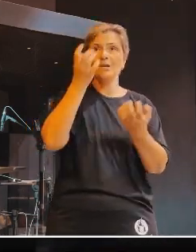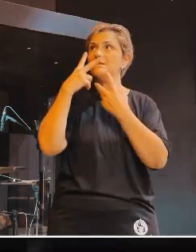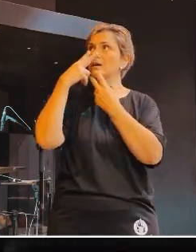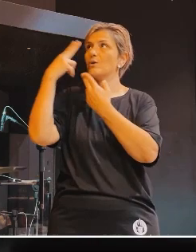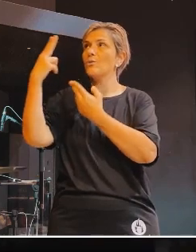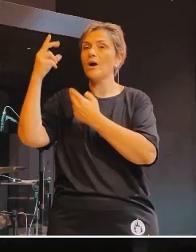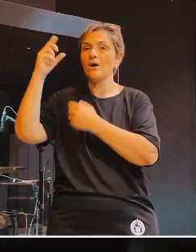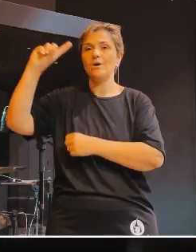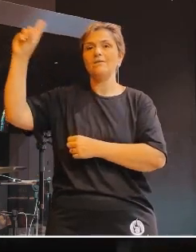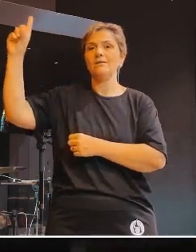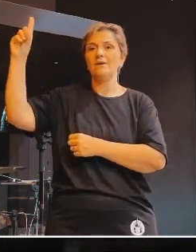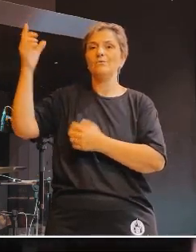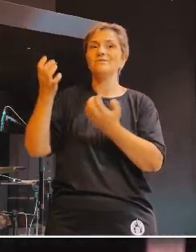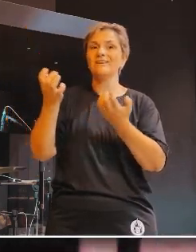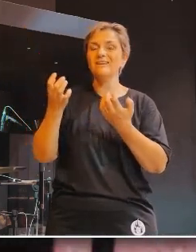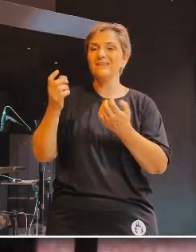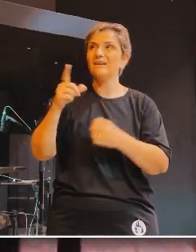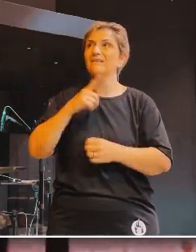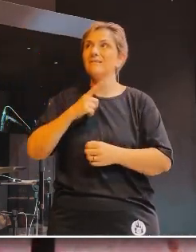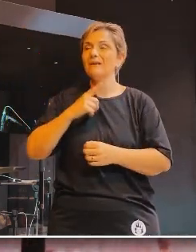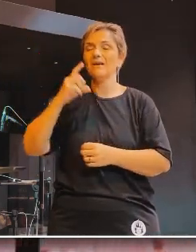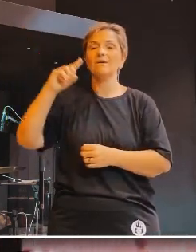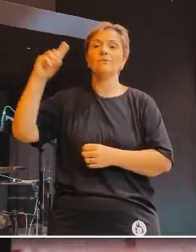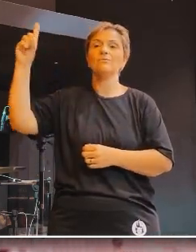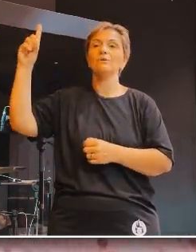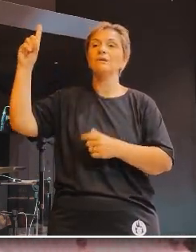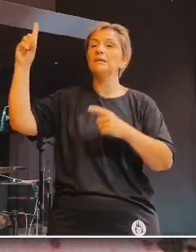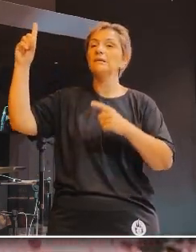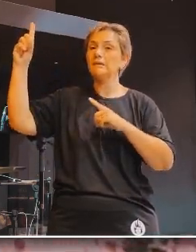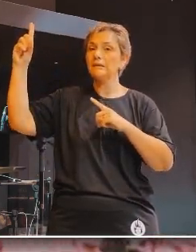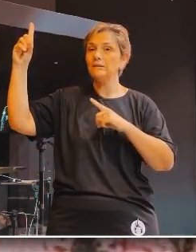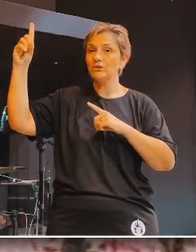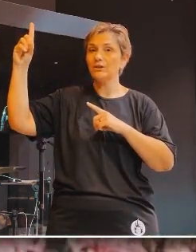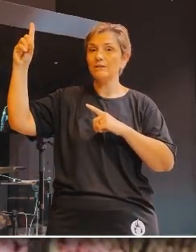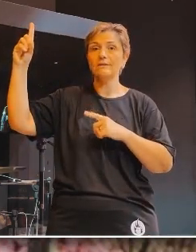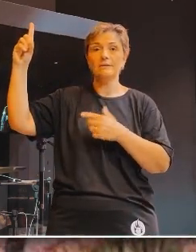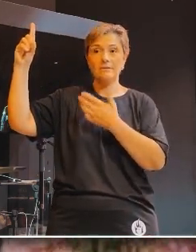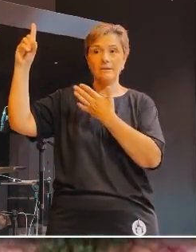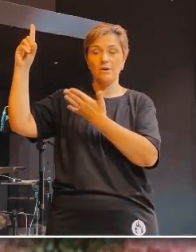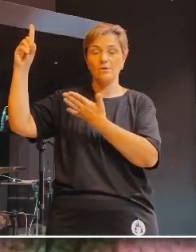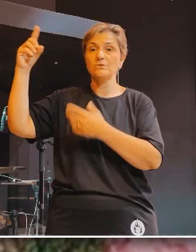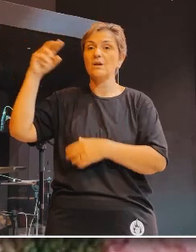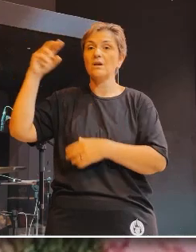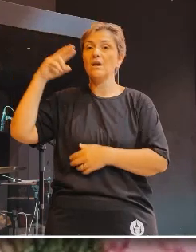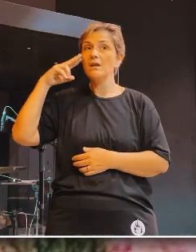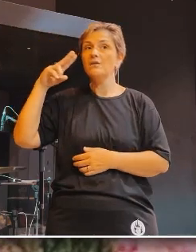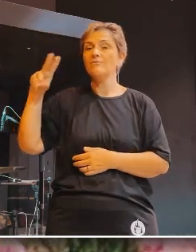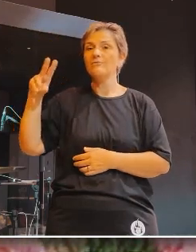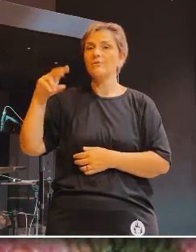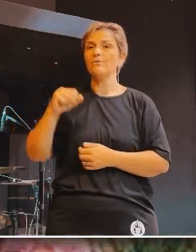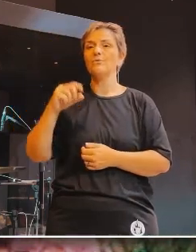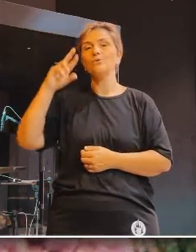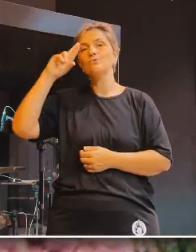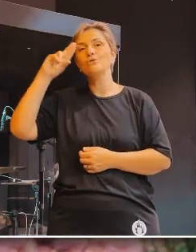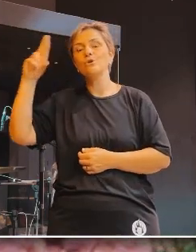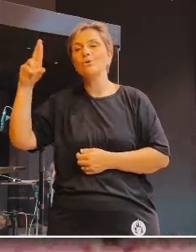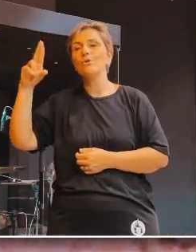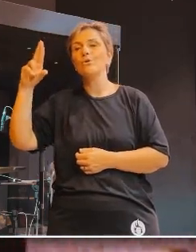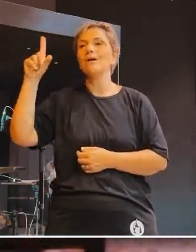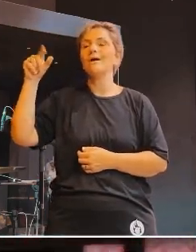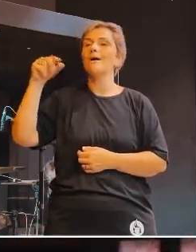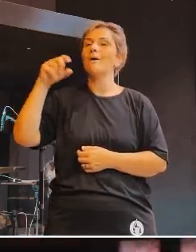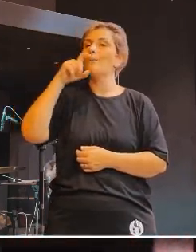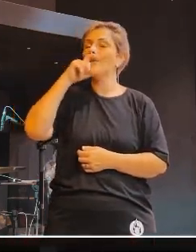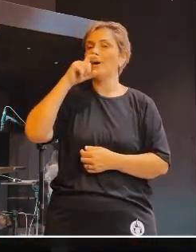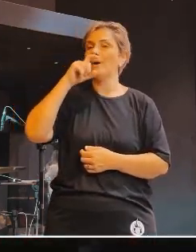queria ter o que Deus queria e não conseguiu, ele viu que o Senhor era um pai. E